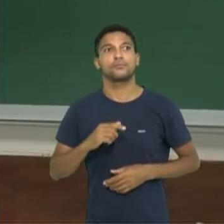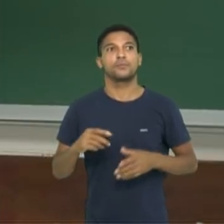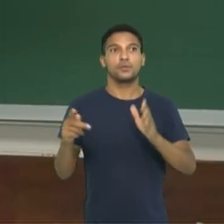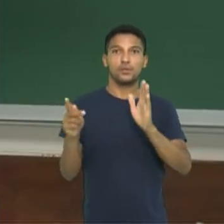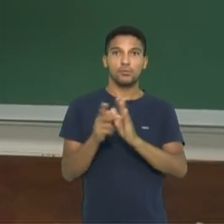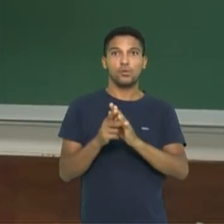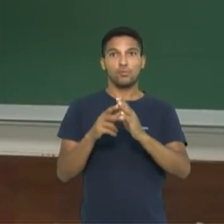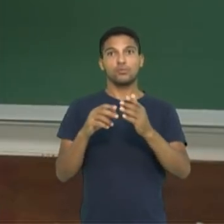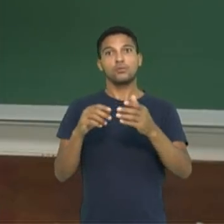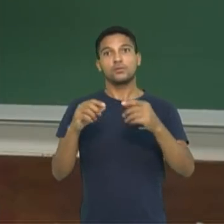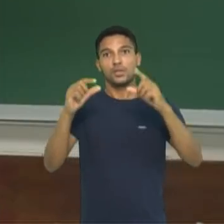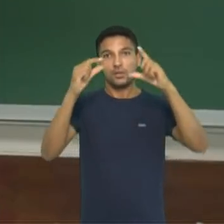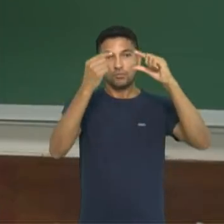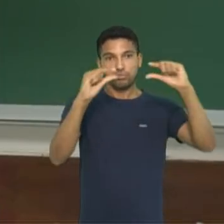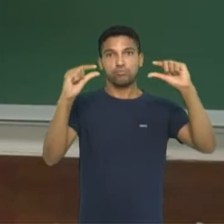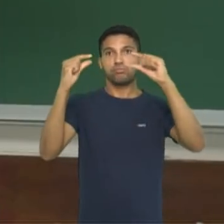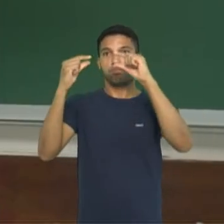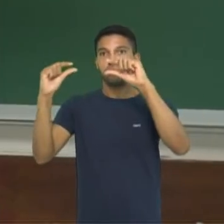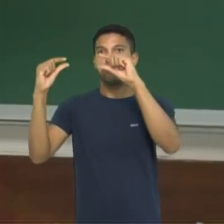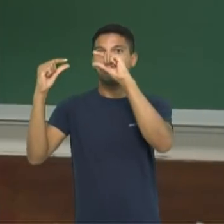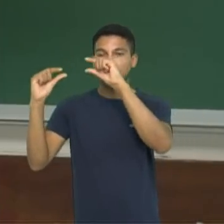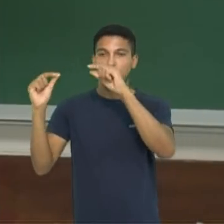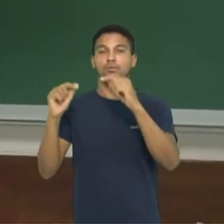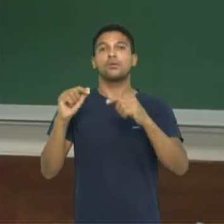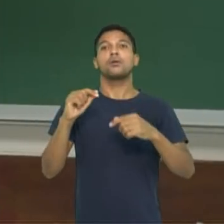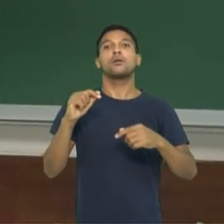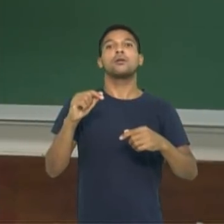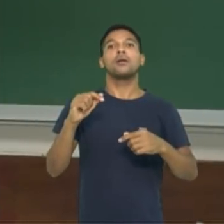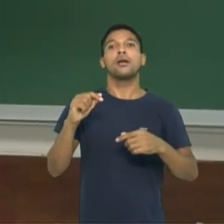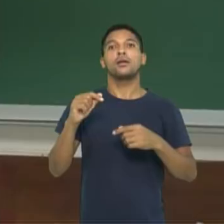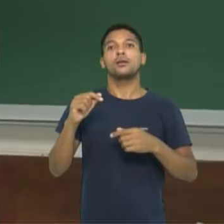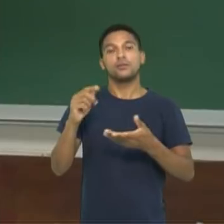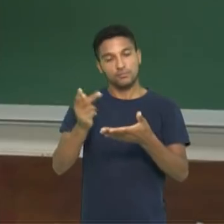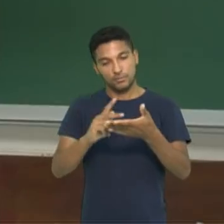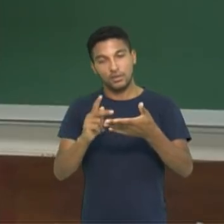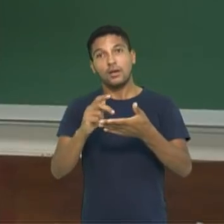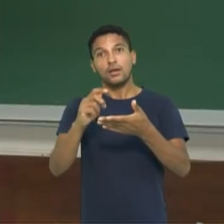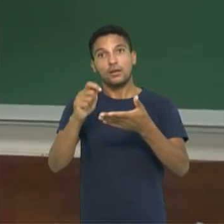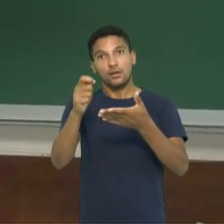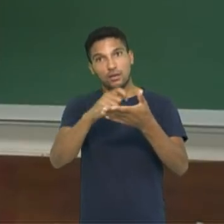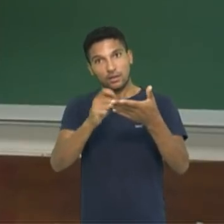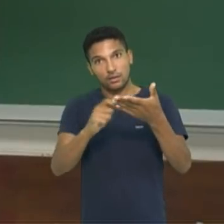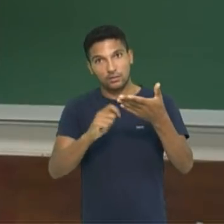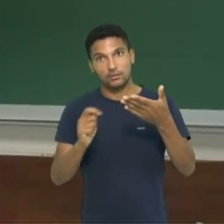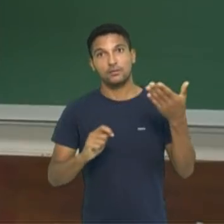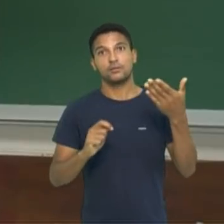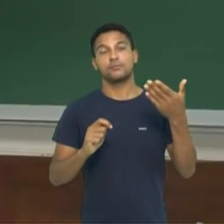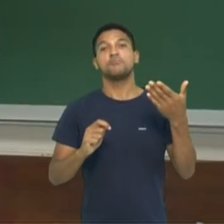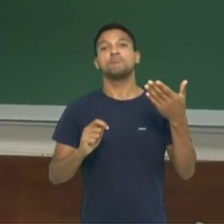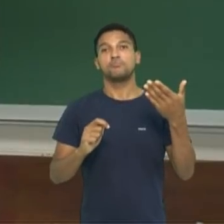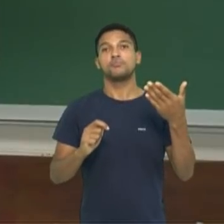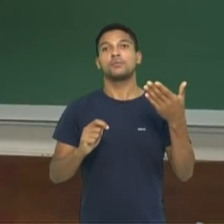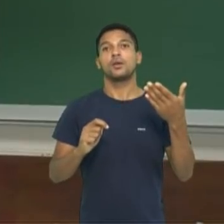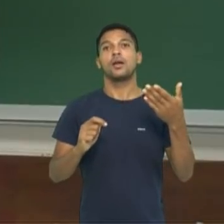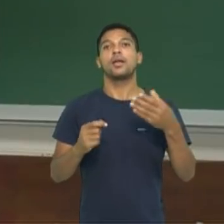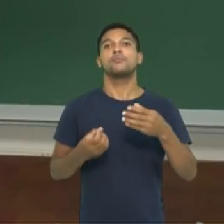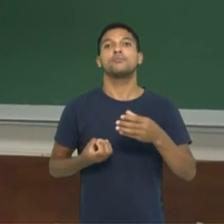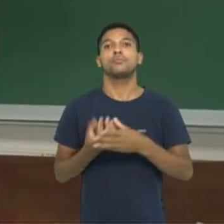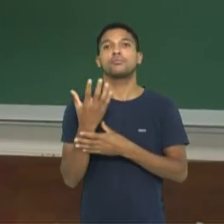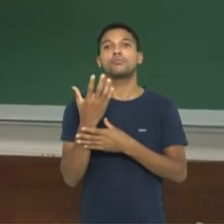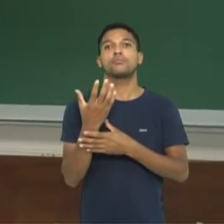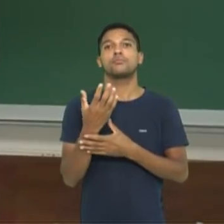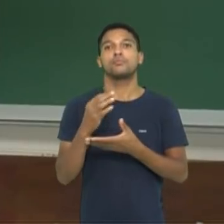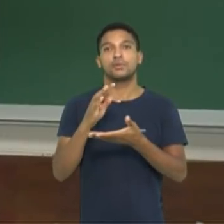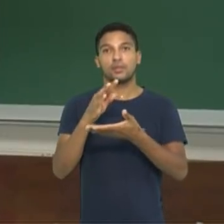está produzindo um texto, Seja na linguagem oral, falada, seja por meio da linguagem escrita, E aí,